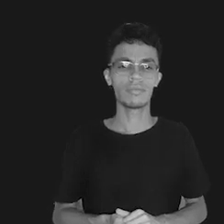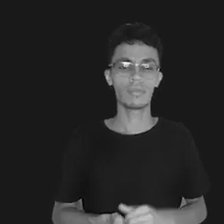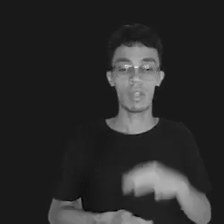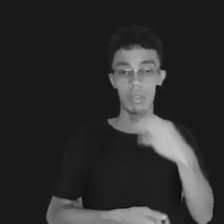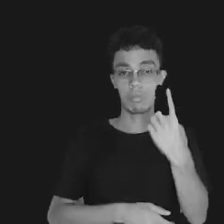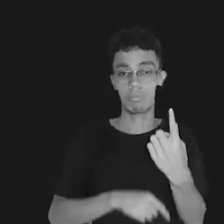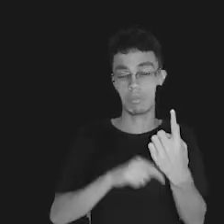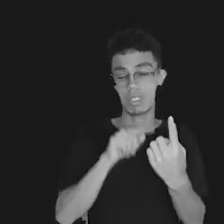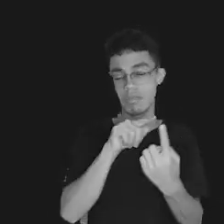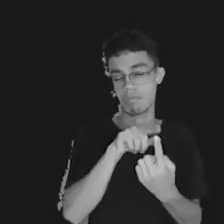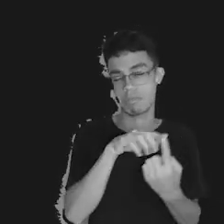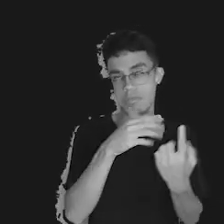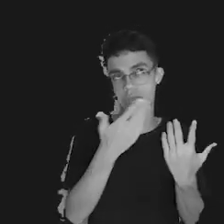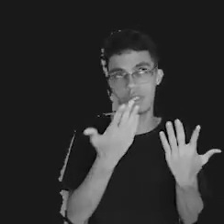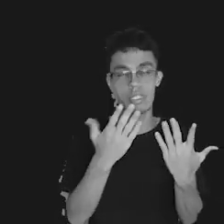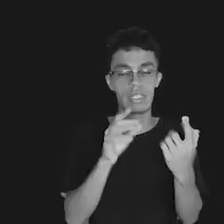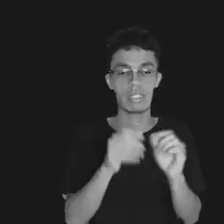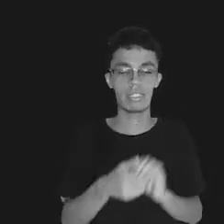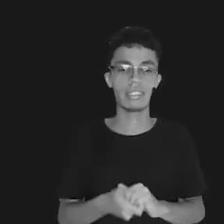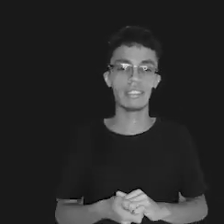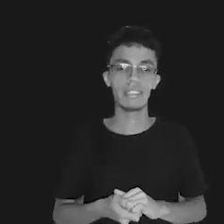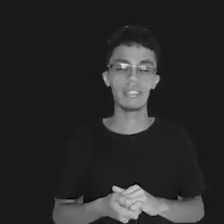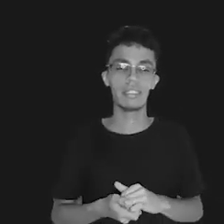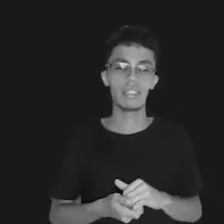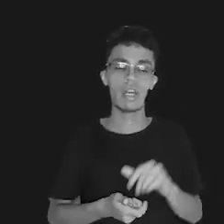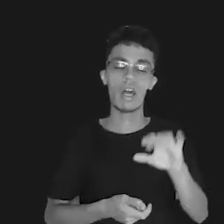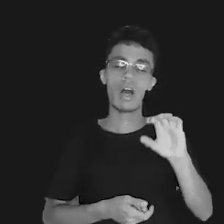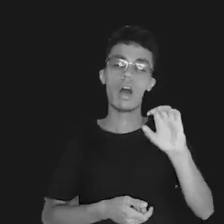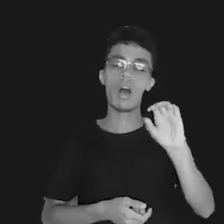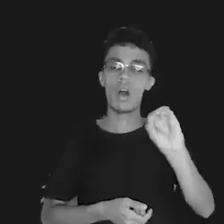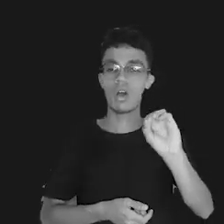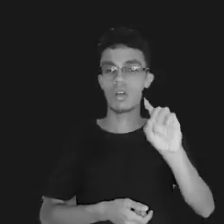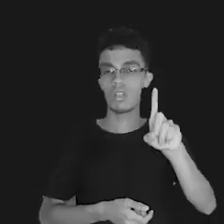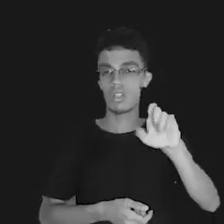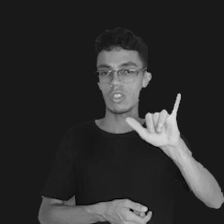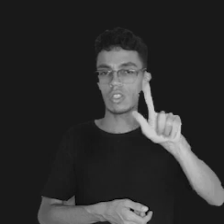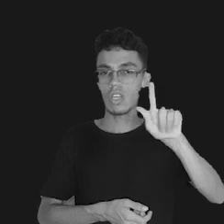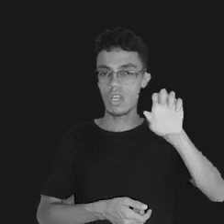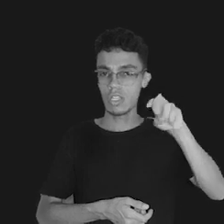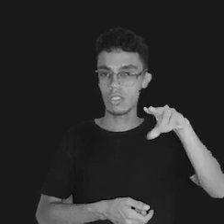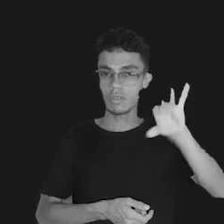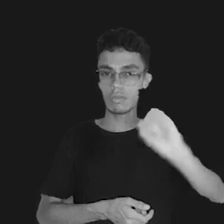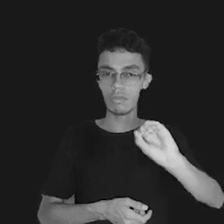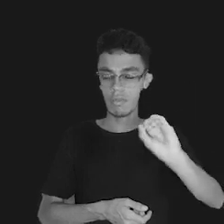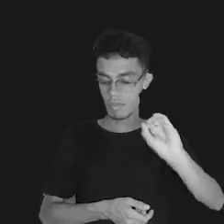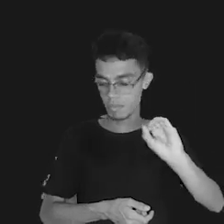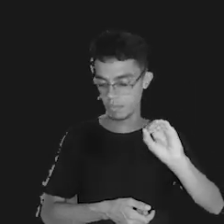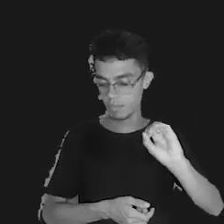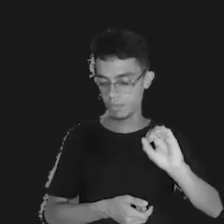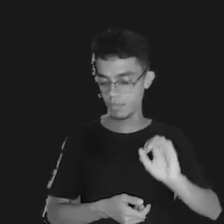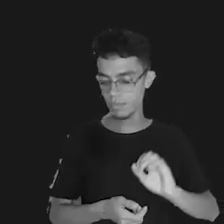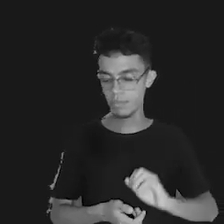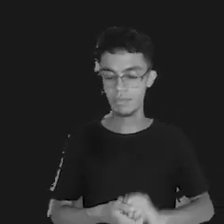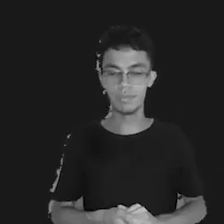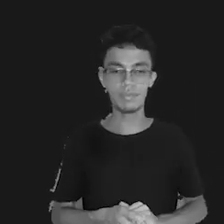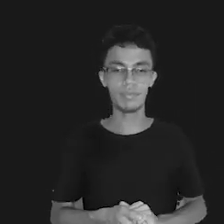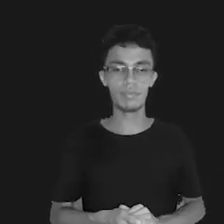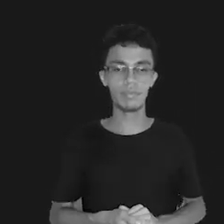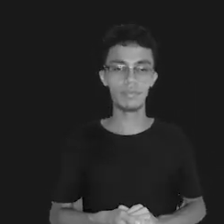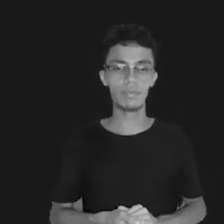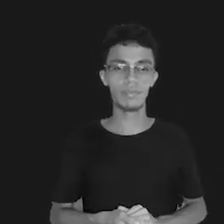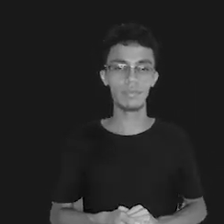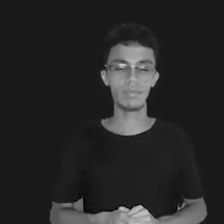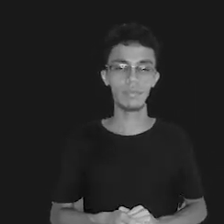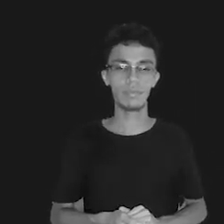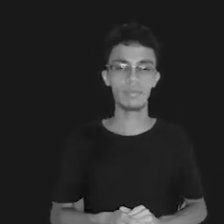Ou uma enorme tenda de oxigênio. Desce do alto rapidamente uma cúpula de plástico contornando por inteiro